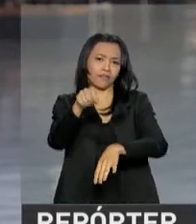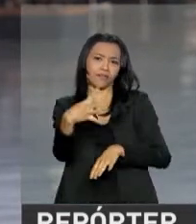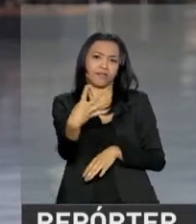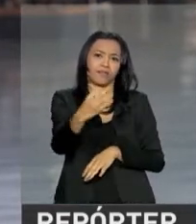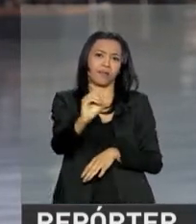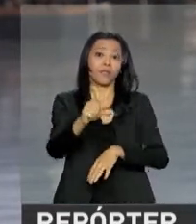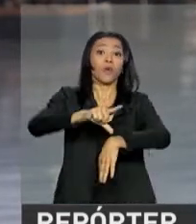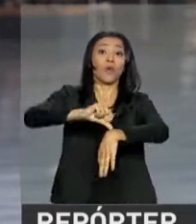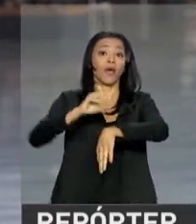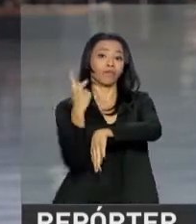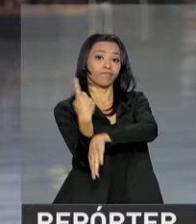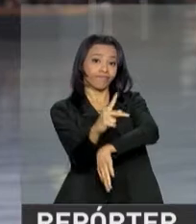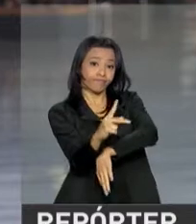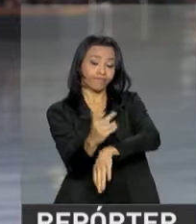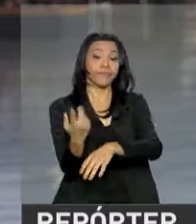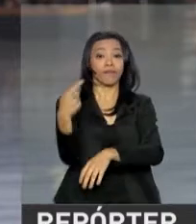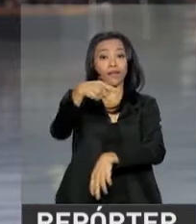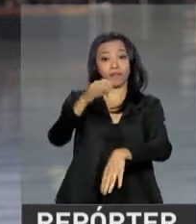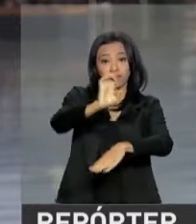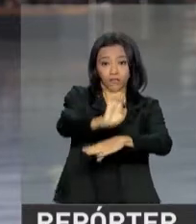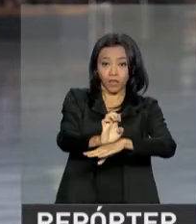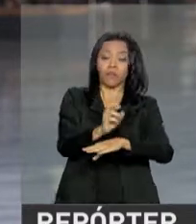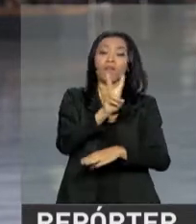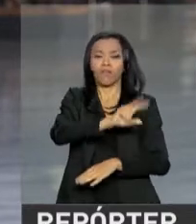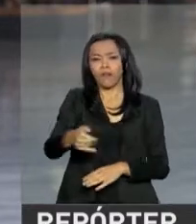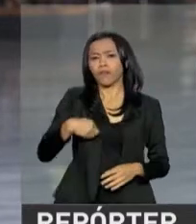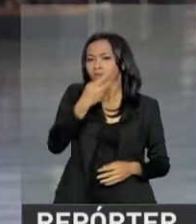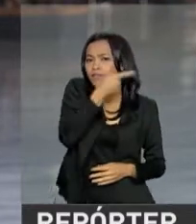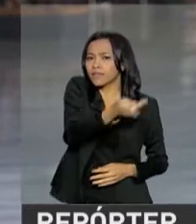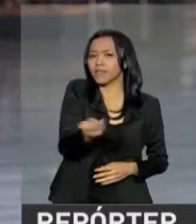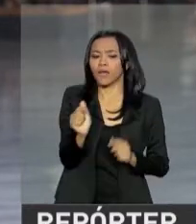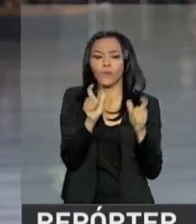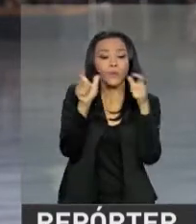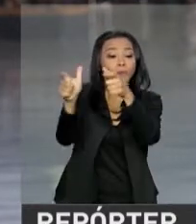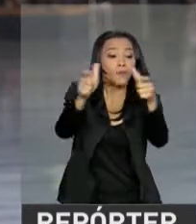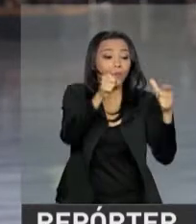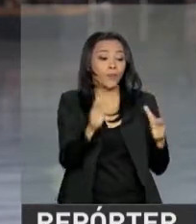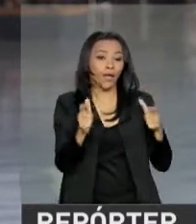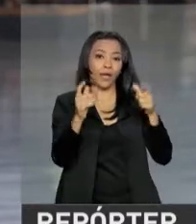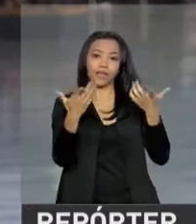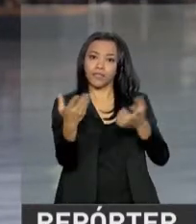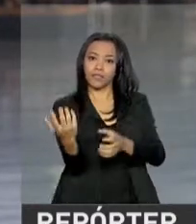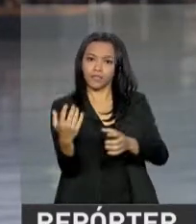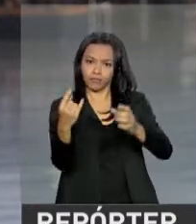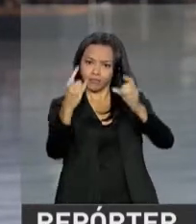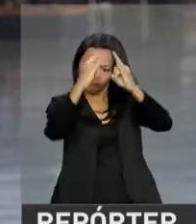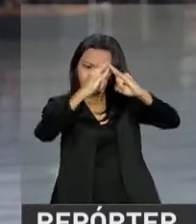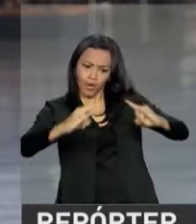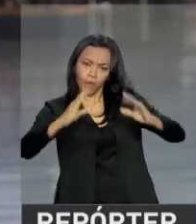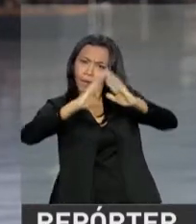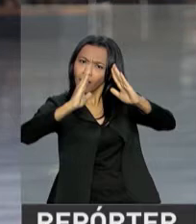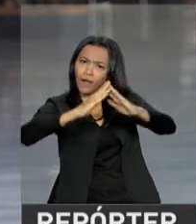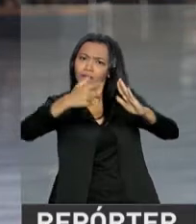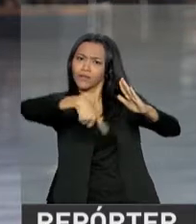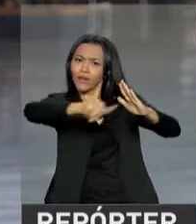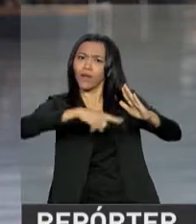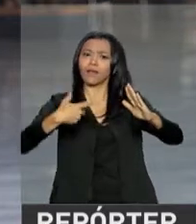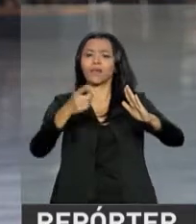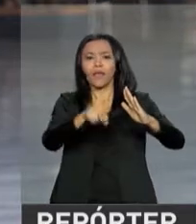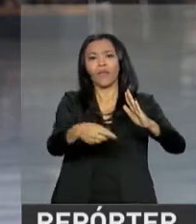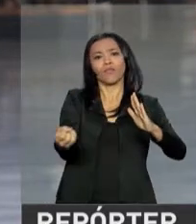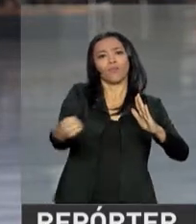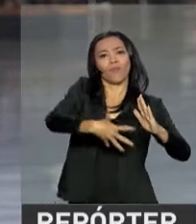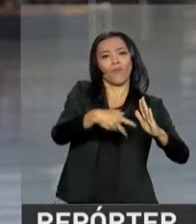horário local. Na capital do estado, ele vai visitar as instalações do abrigo Nova Canaã, um dos 9 existentes